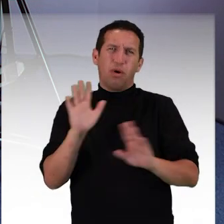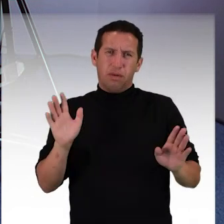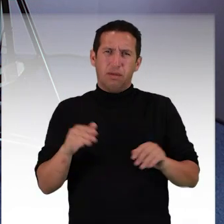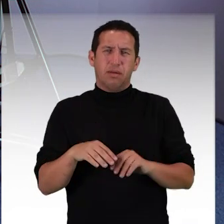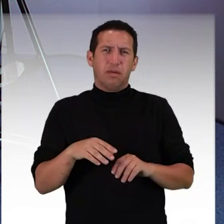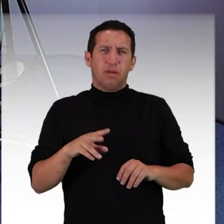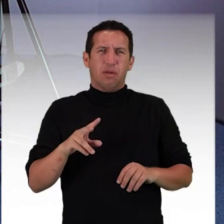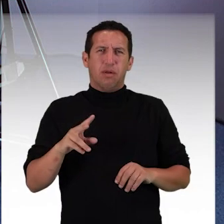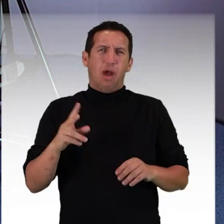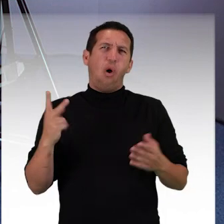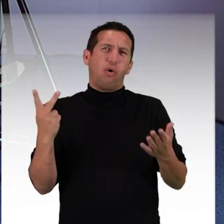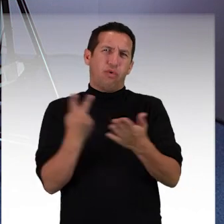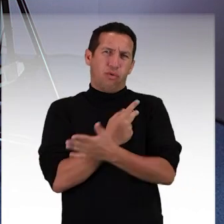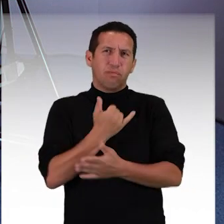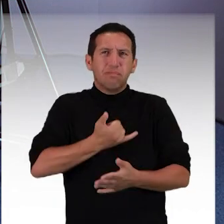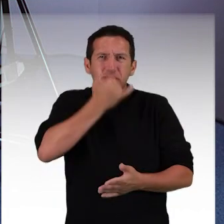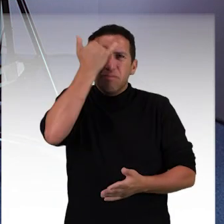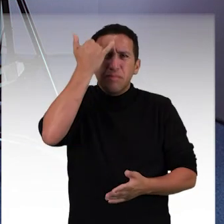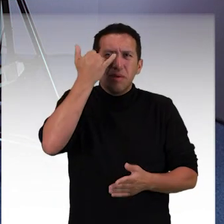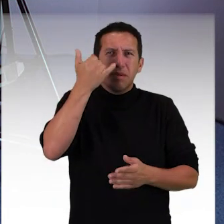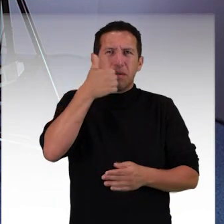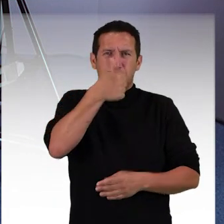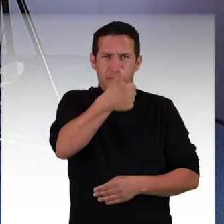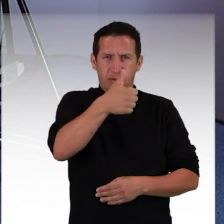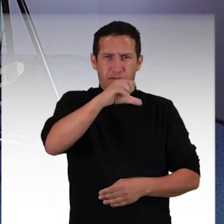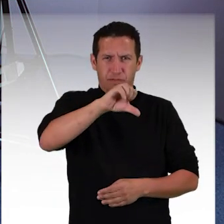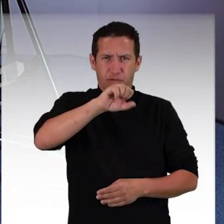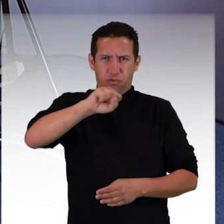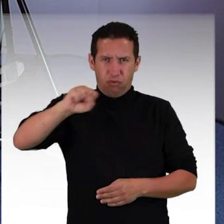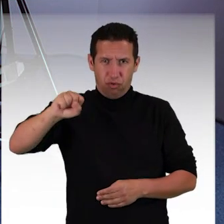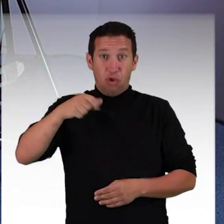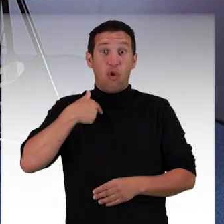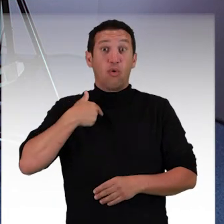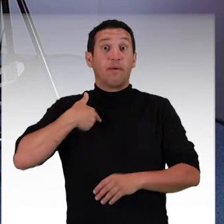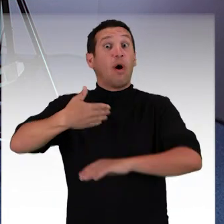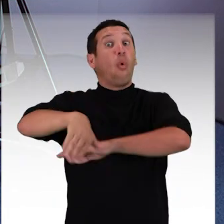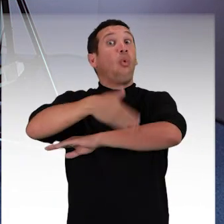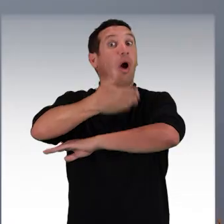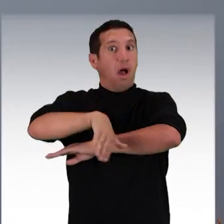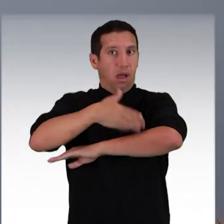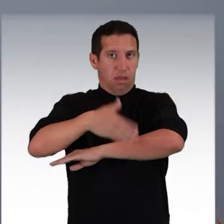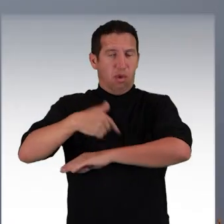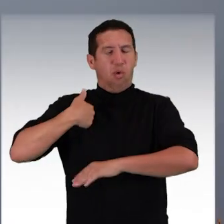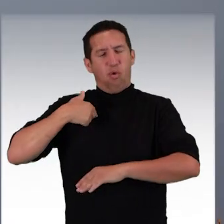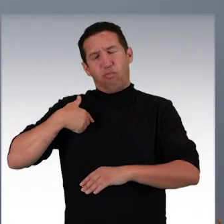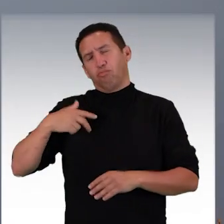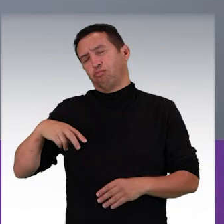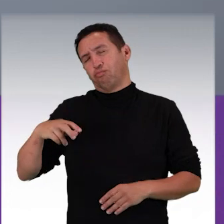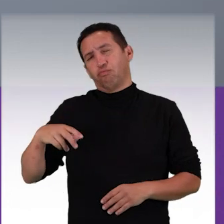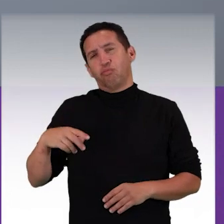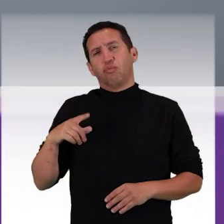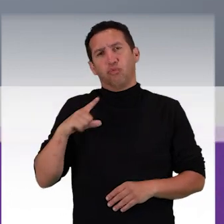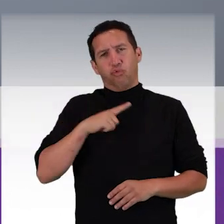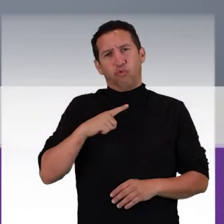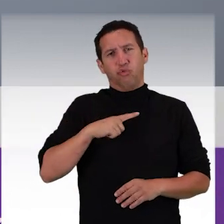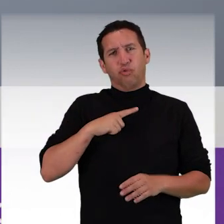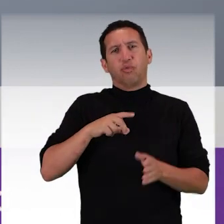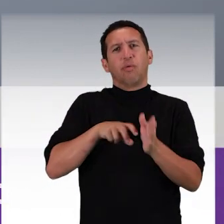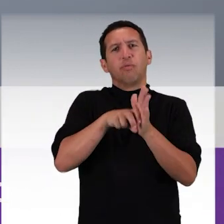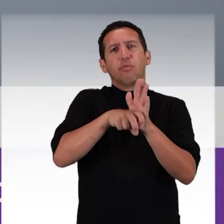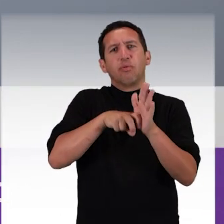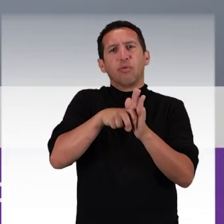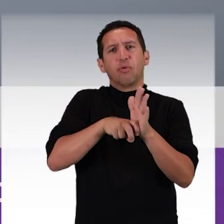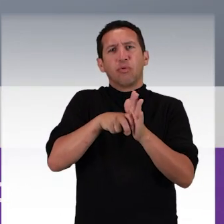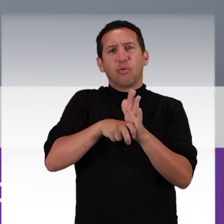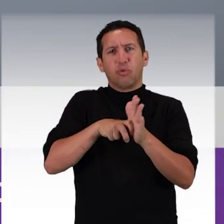a ti de exemplo quando eu tive um acidente em 88 eh eu andava na rua eu